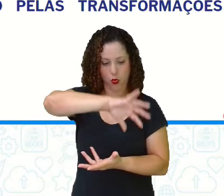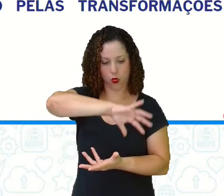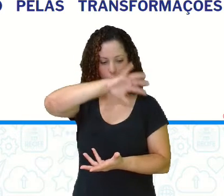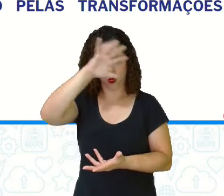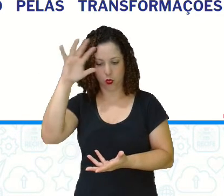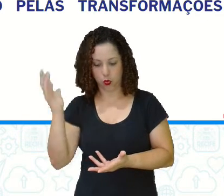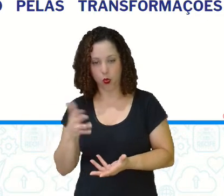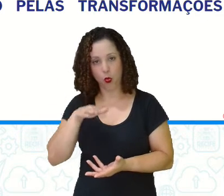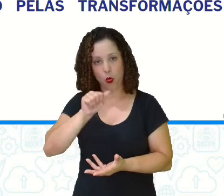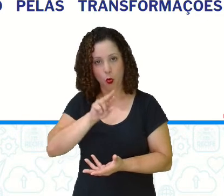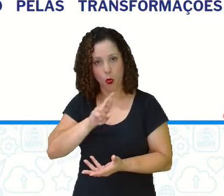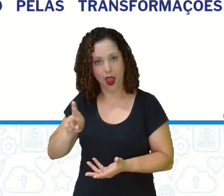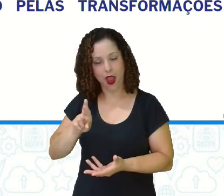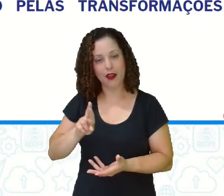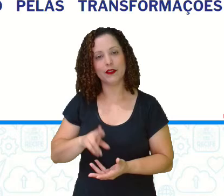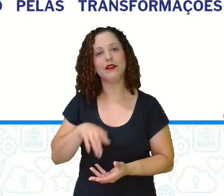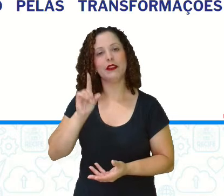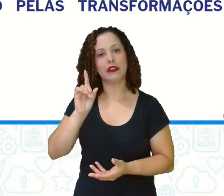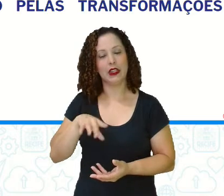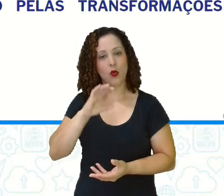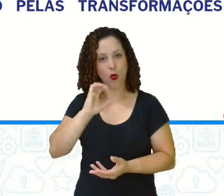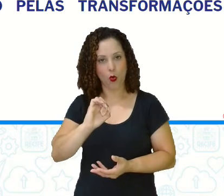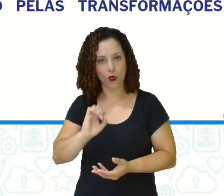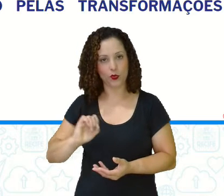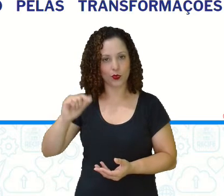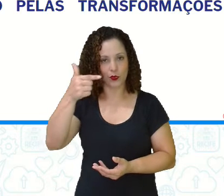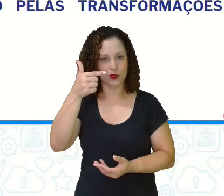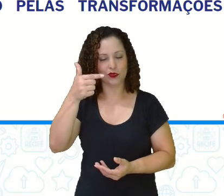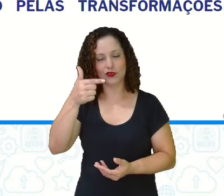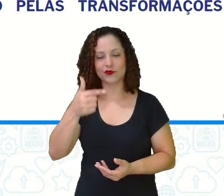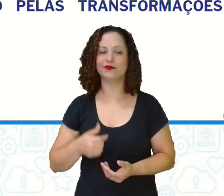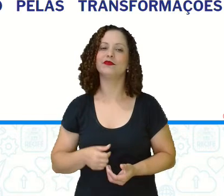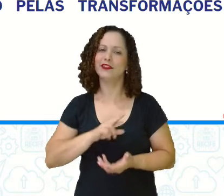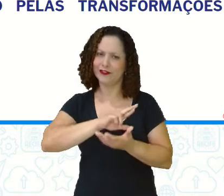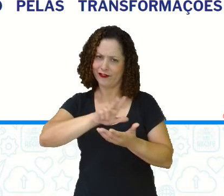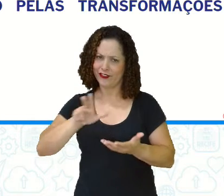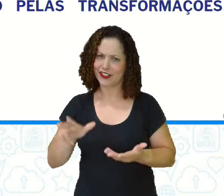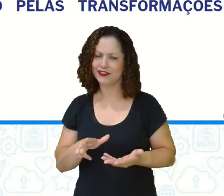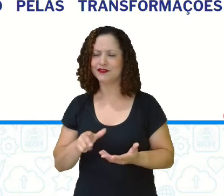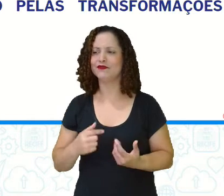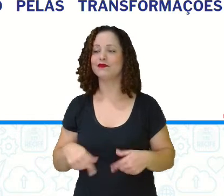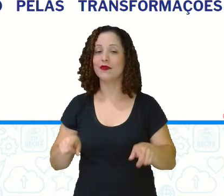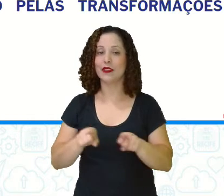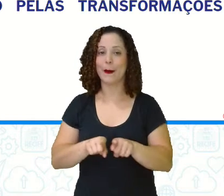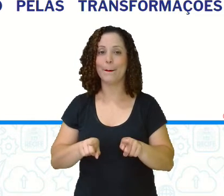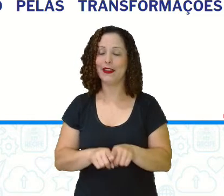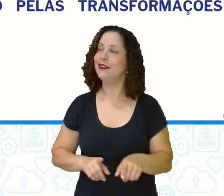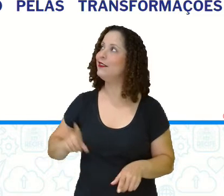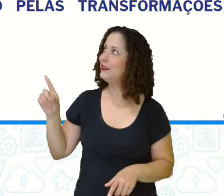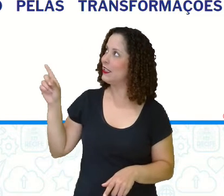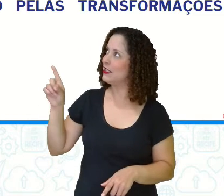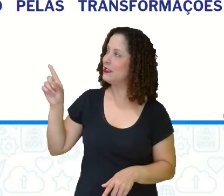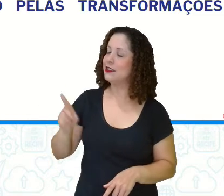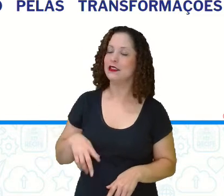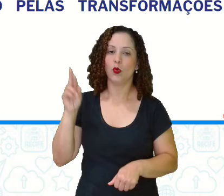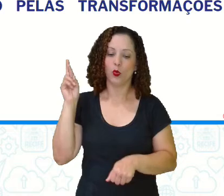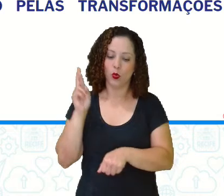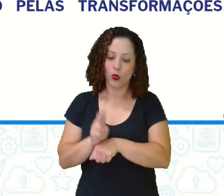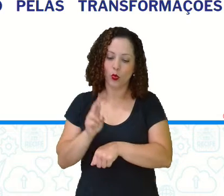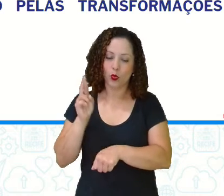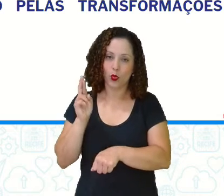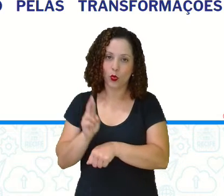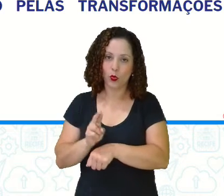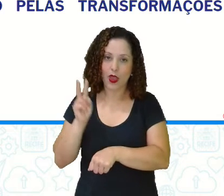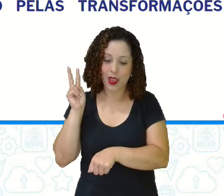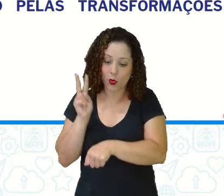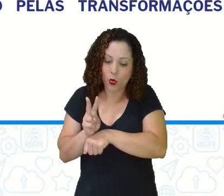o oxigênio, nitrogênio e outros. E também é a camada responsável pela proteção do planeta, bem